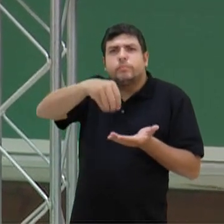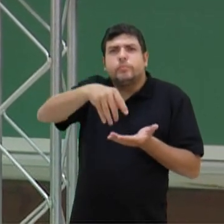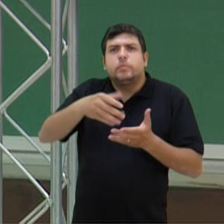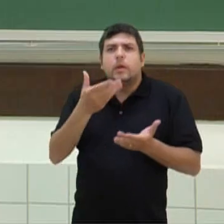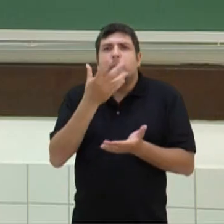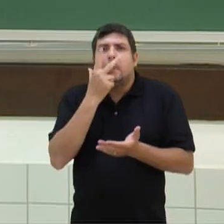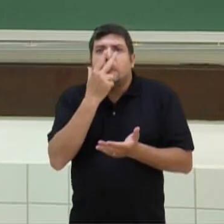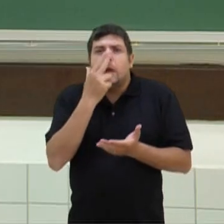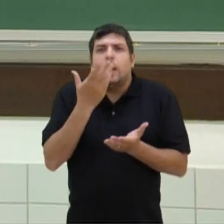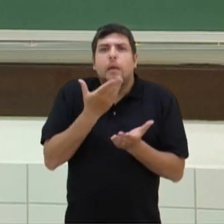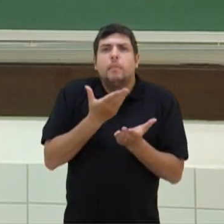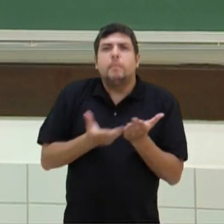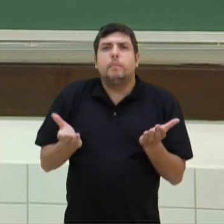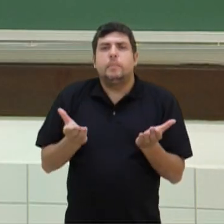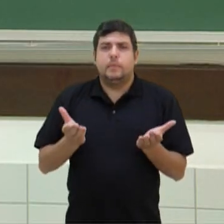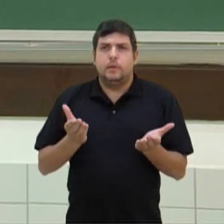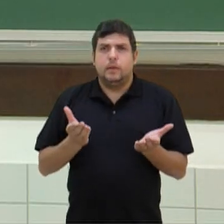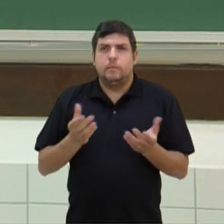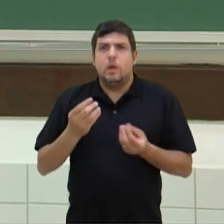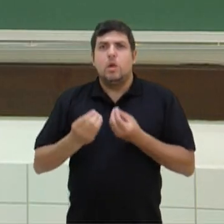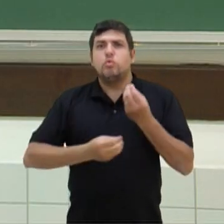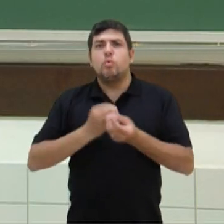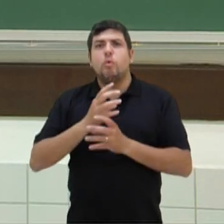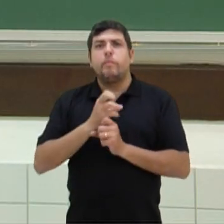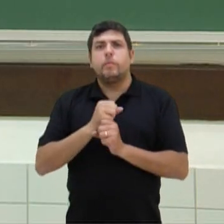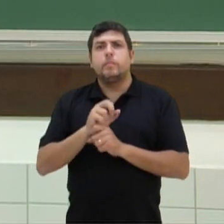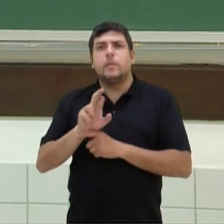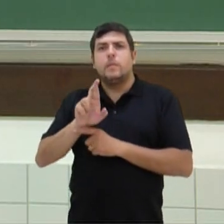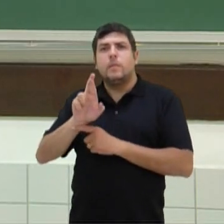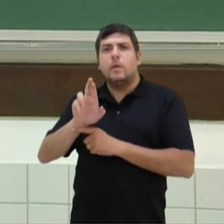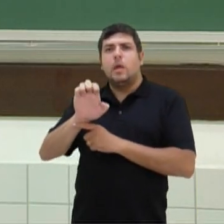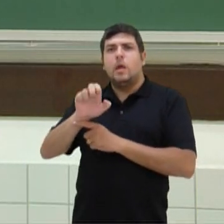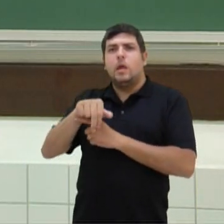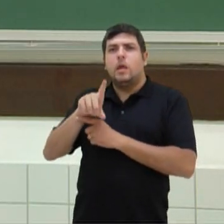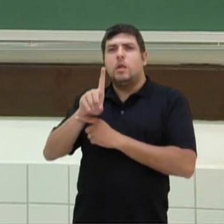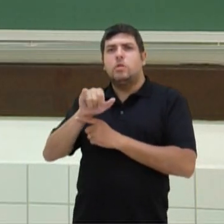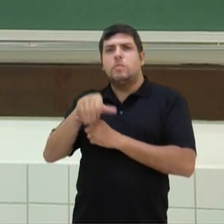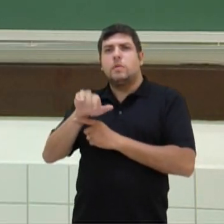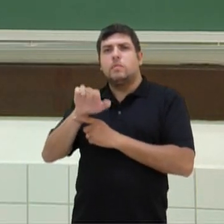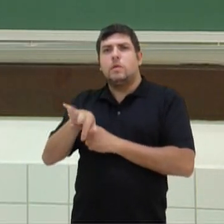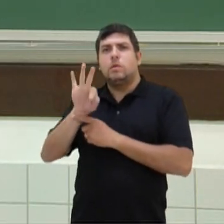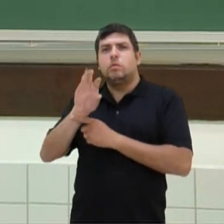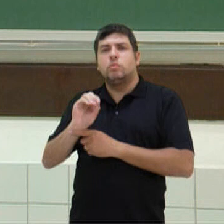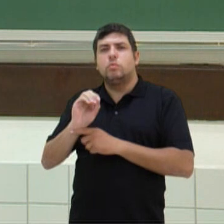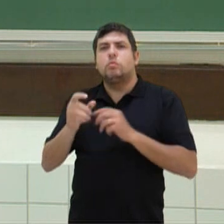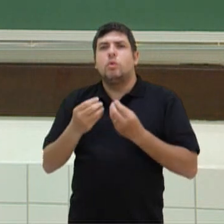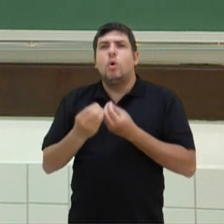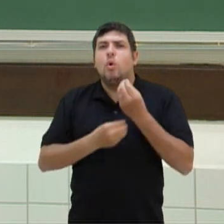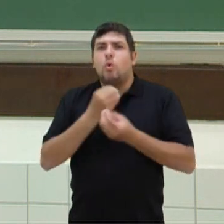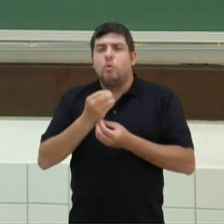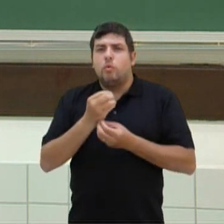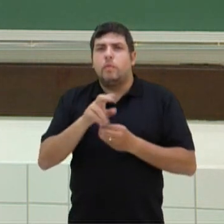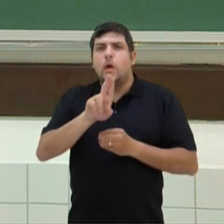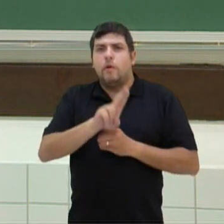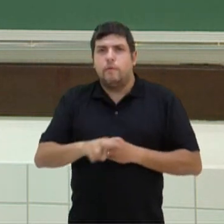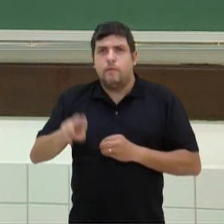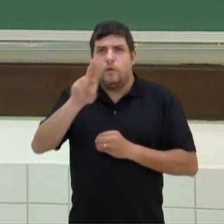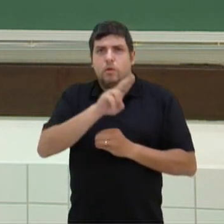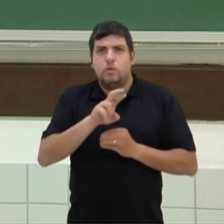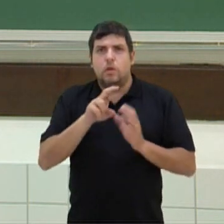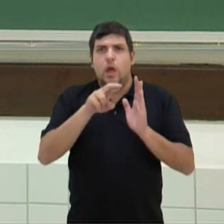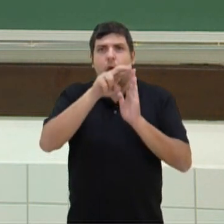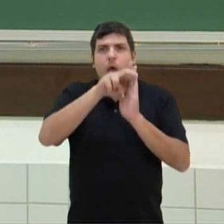ficar pronto. Tá? Então, para calcular o rendimento, a gente pode usar duas ideias. Uma é a regra de 3 e a outra é